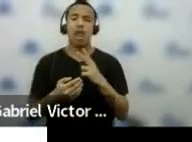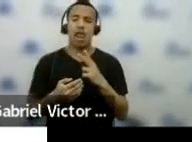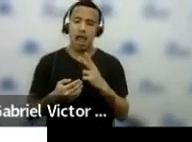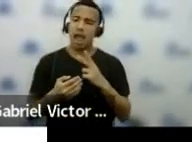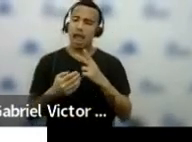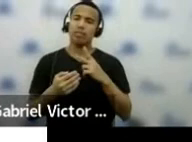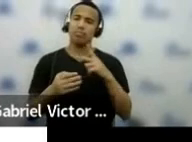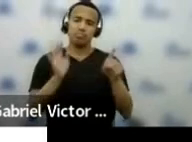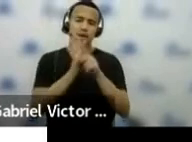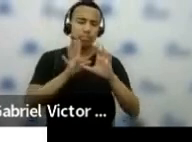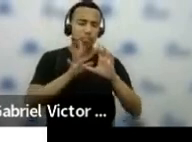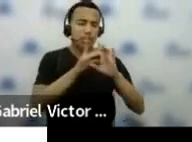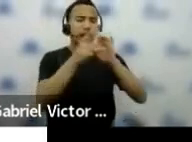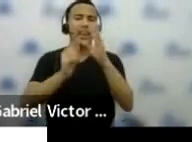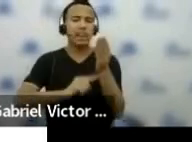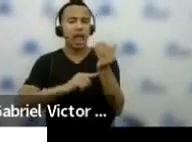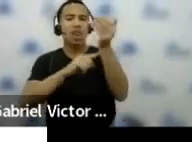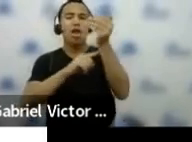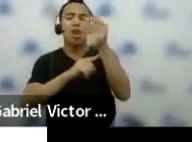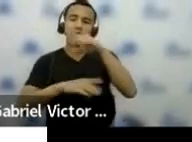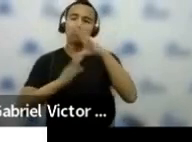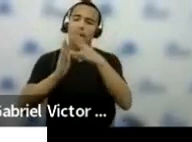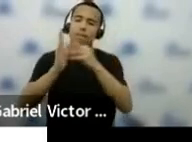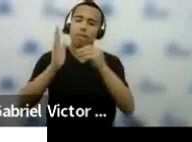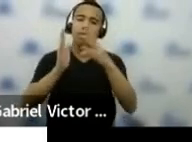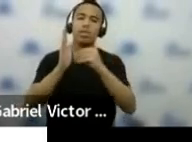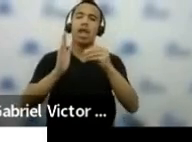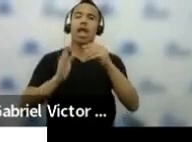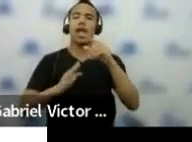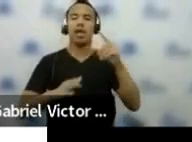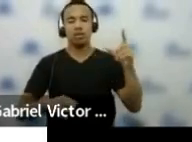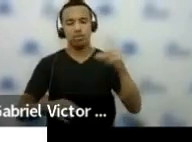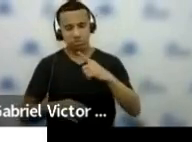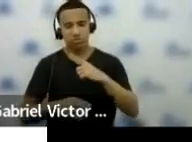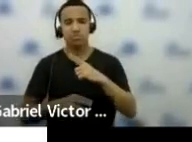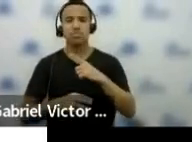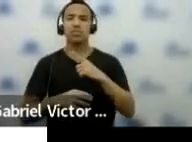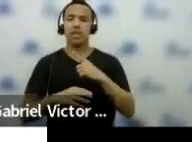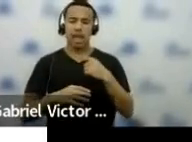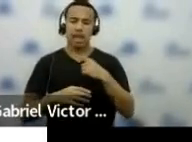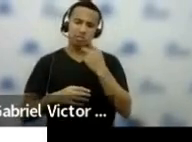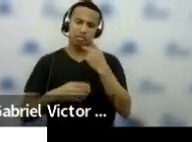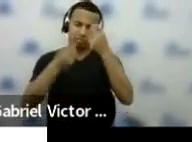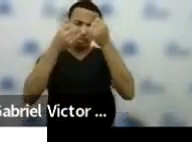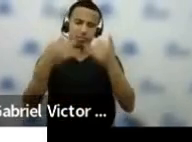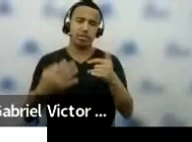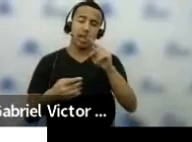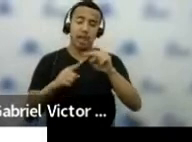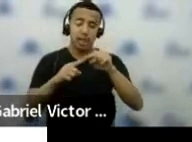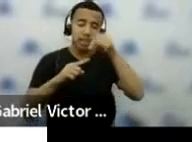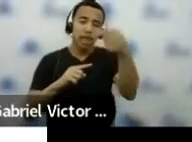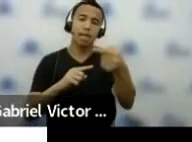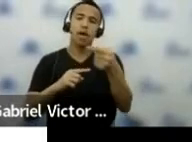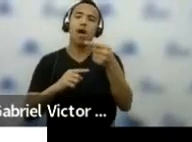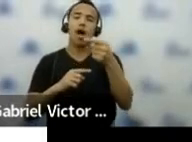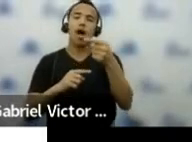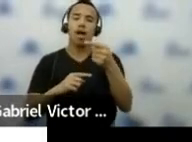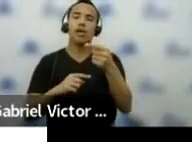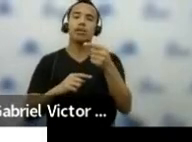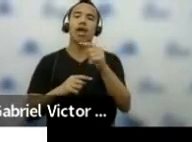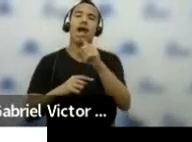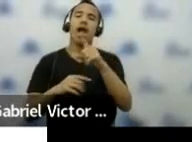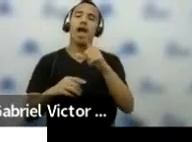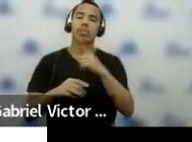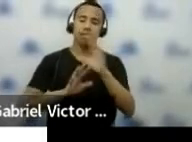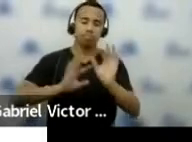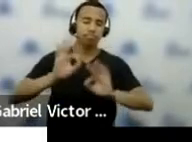de associação tecnológica, o modelo de membership, né, que a gente fala, e depois a implementação desse